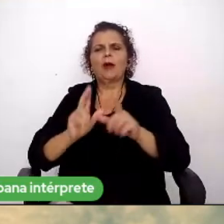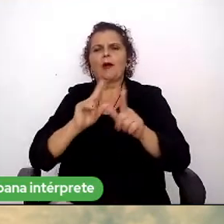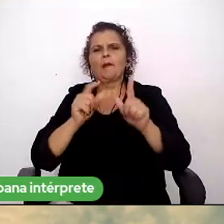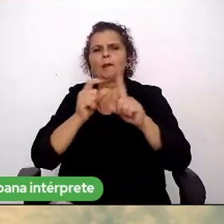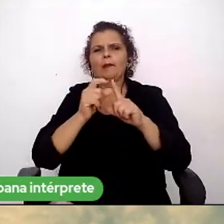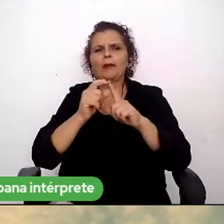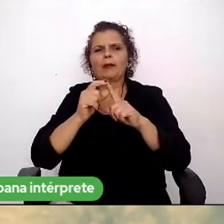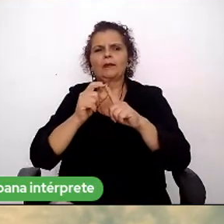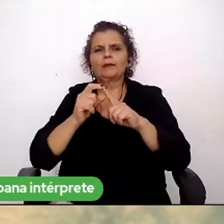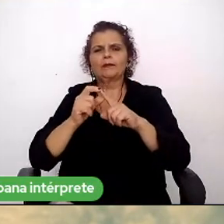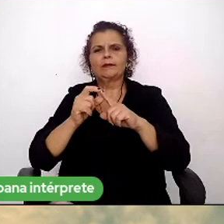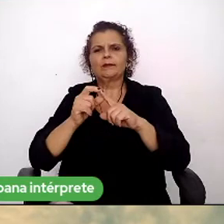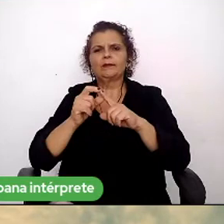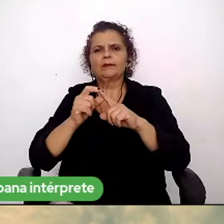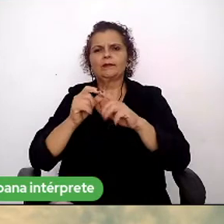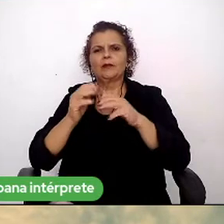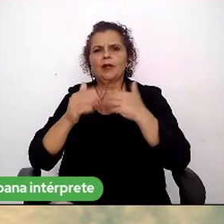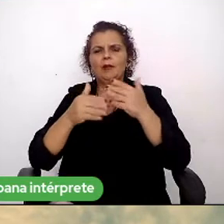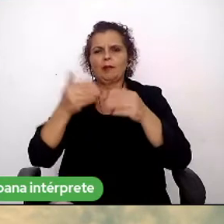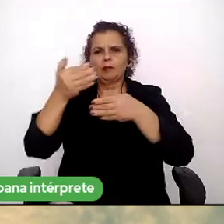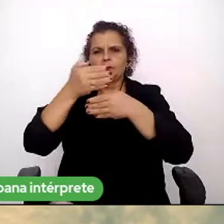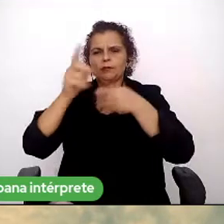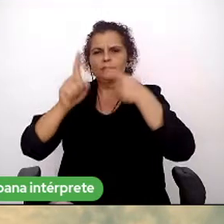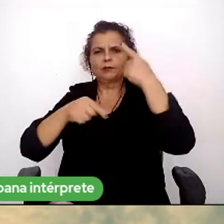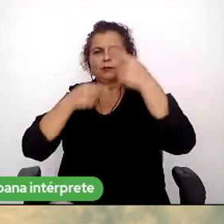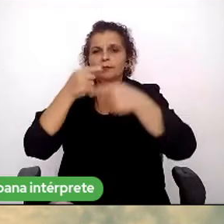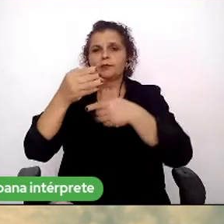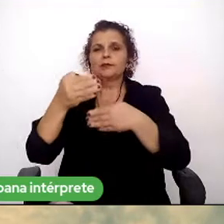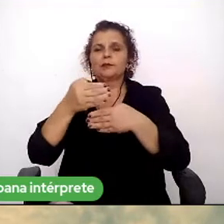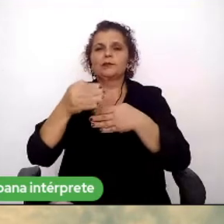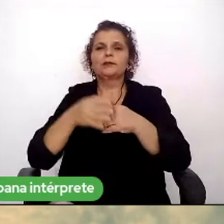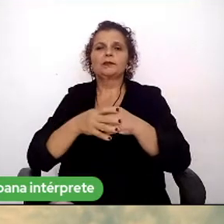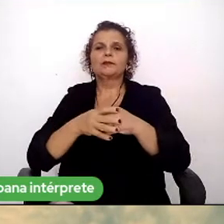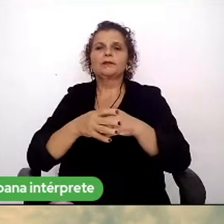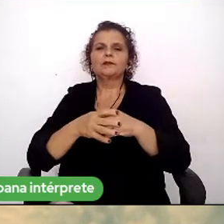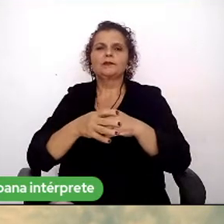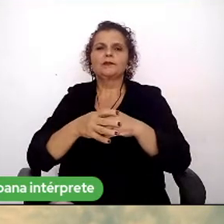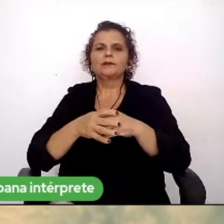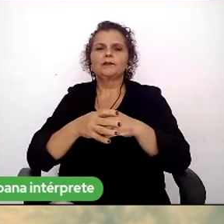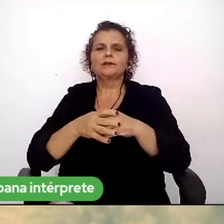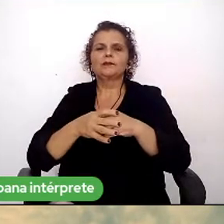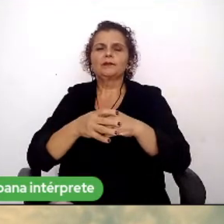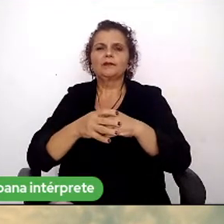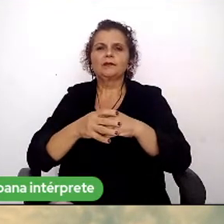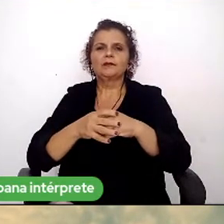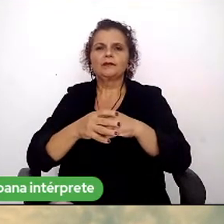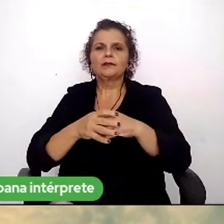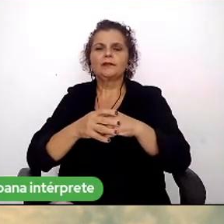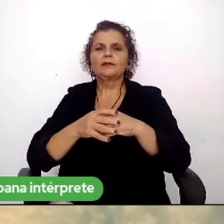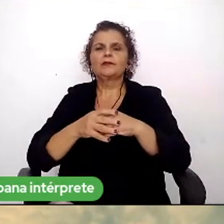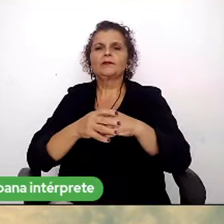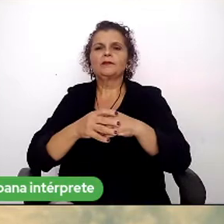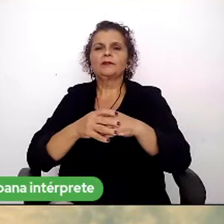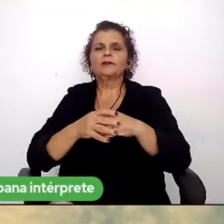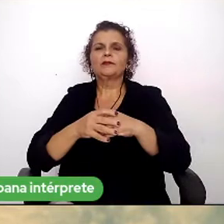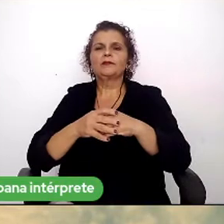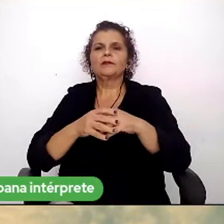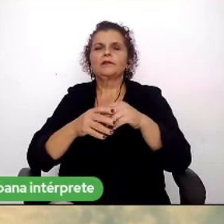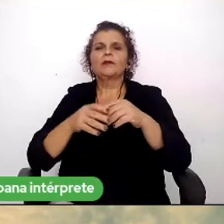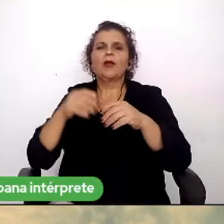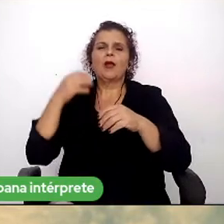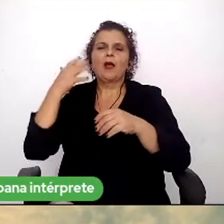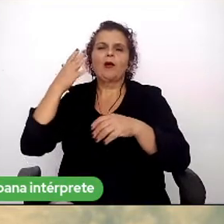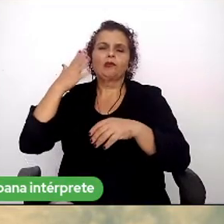avançar esse próximo slide. Né? Então, a Lean Inception é um workshop que tem